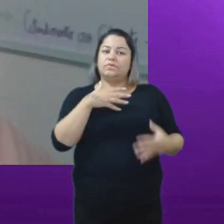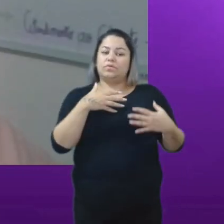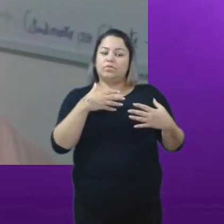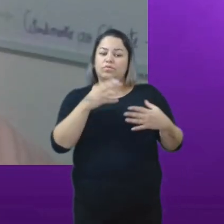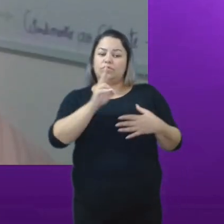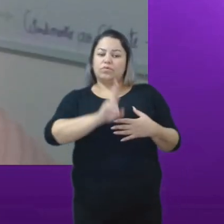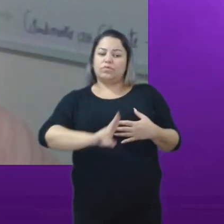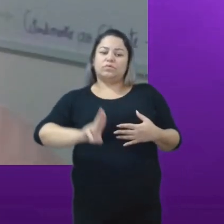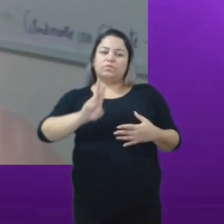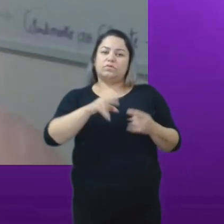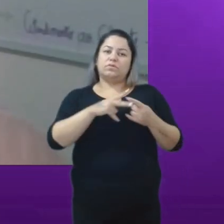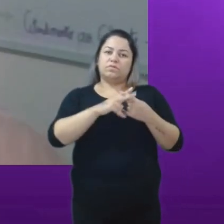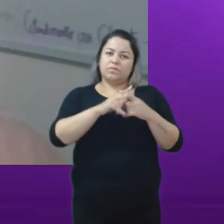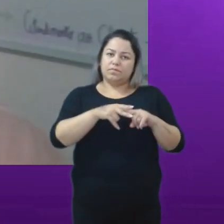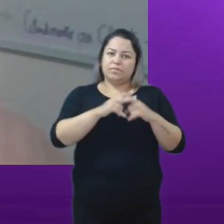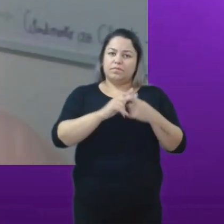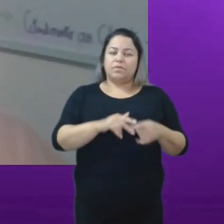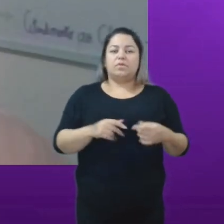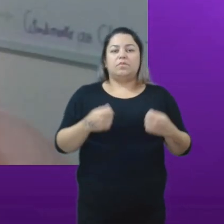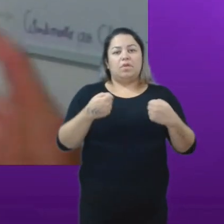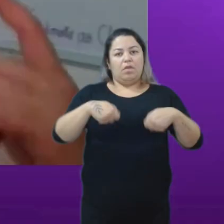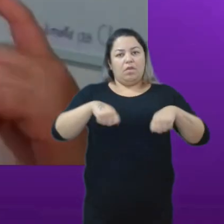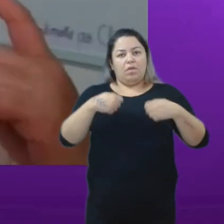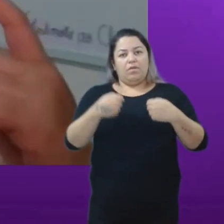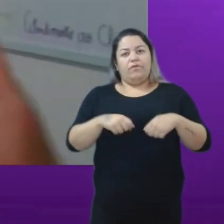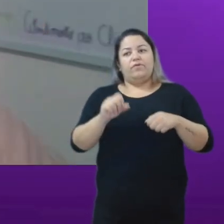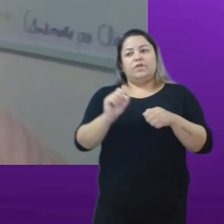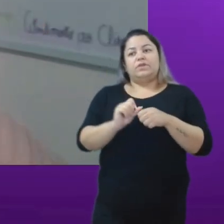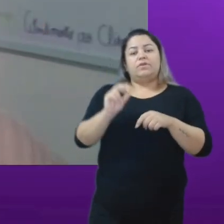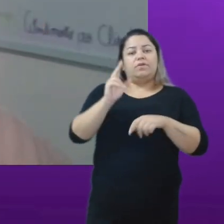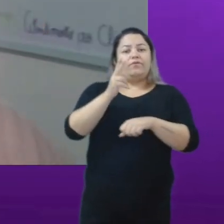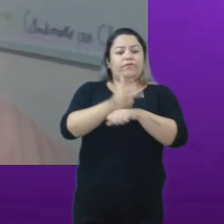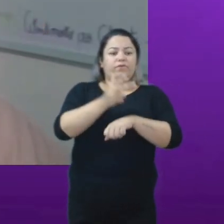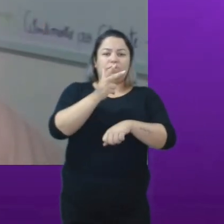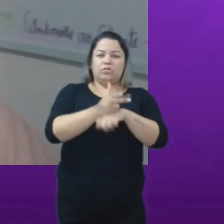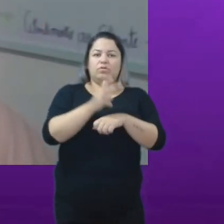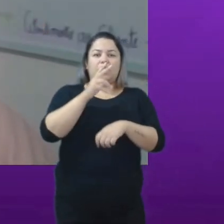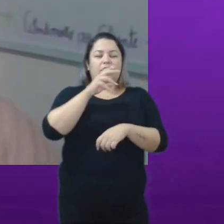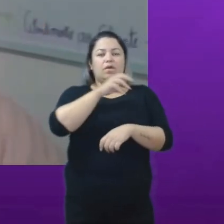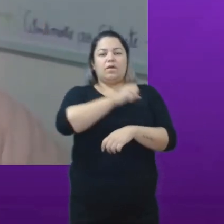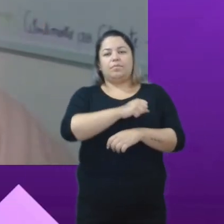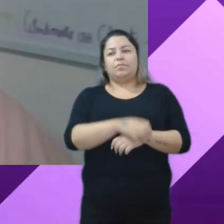dessas ferramentas. A gente vai precisar fazer vídeos rápidos, a gente vai precisar fazer